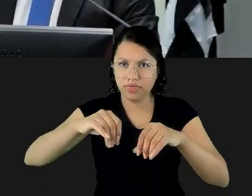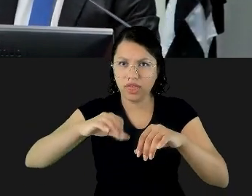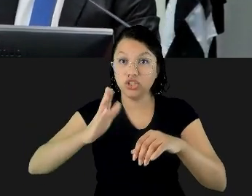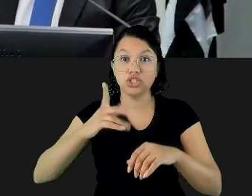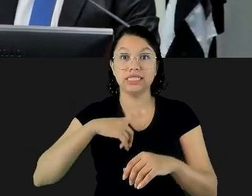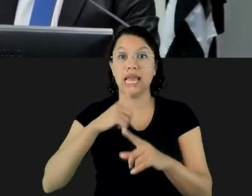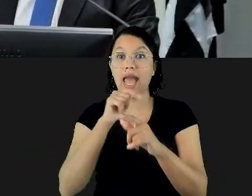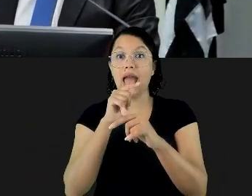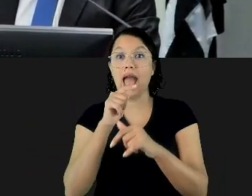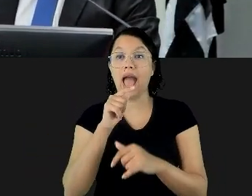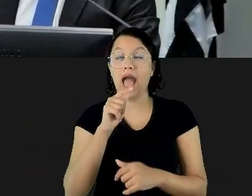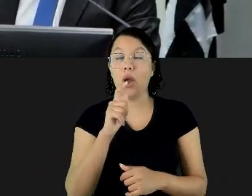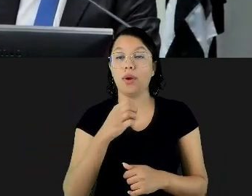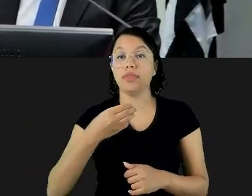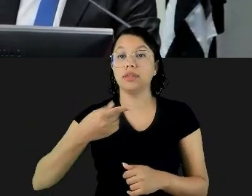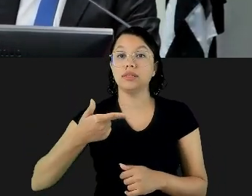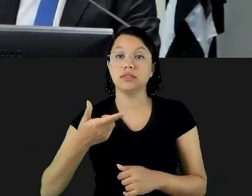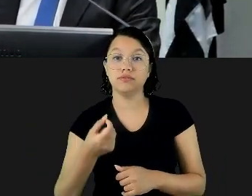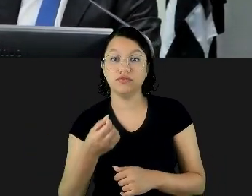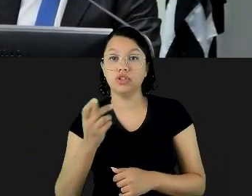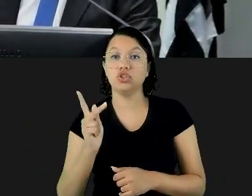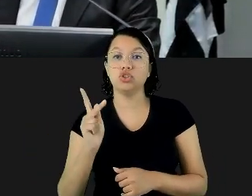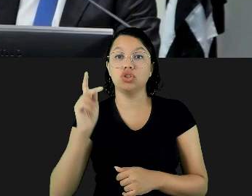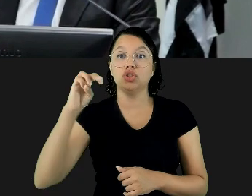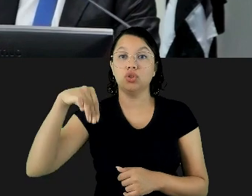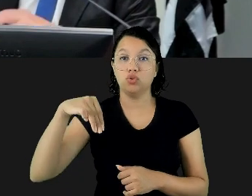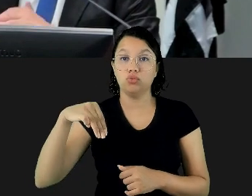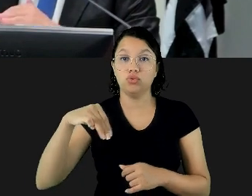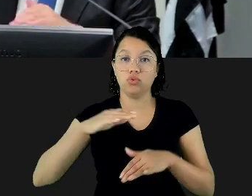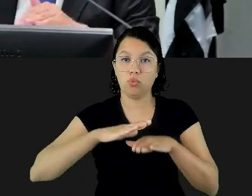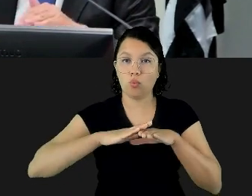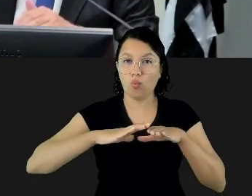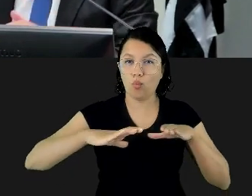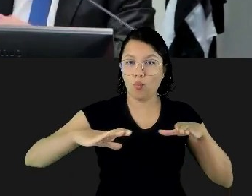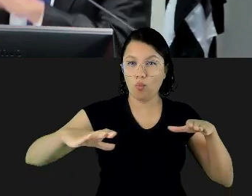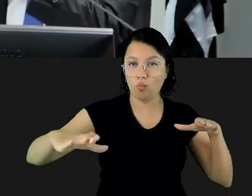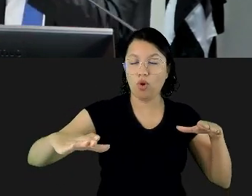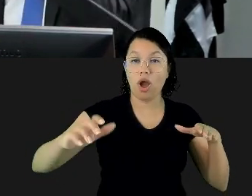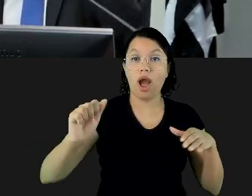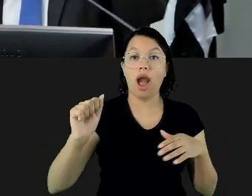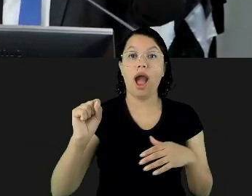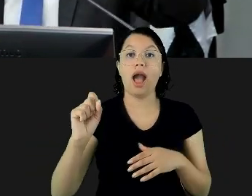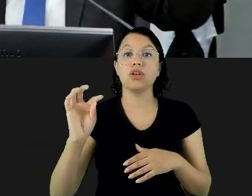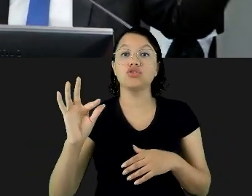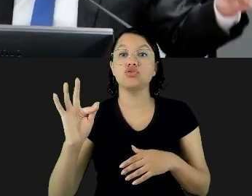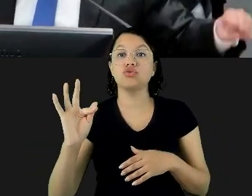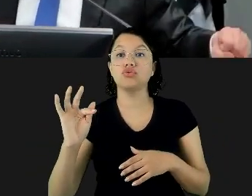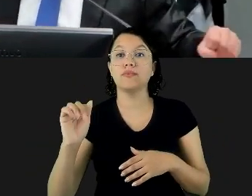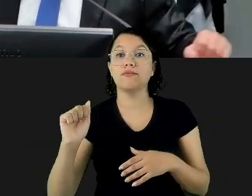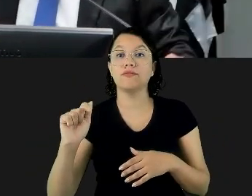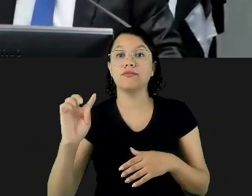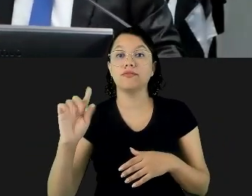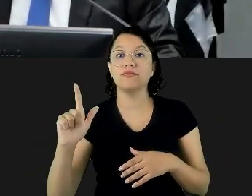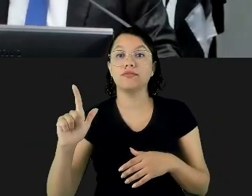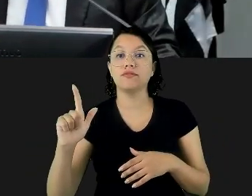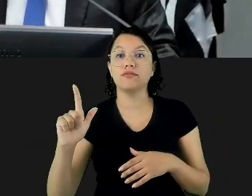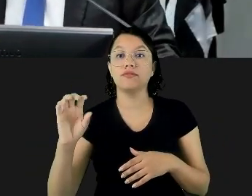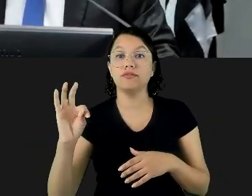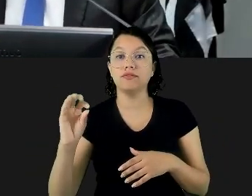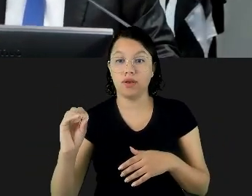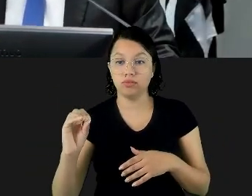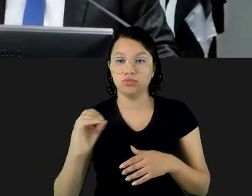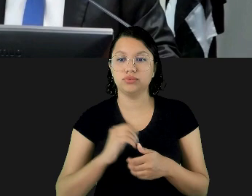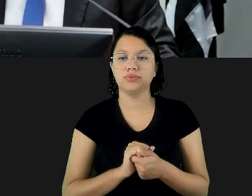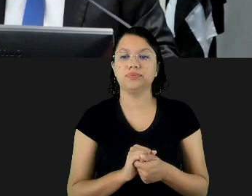320 quilômetros de asfalto novo, 0 quilômetro. Desbravando o Chaco paraguaio. Está